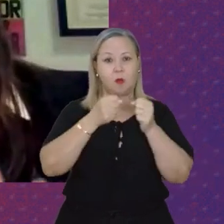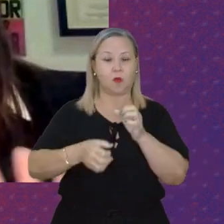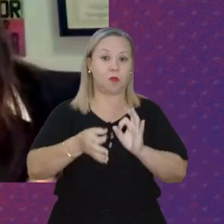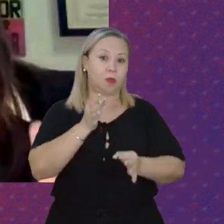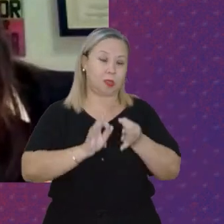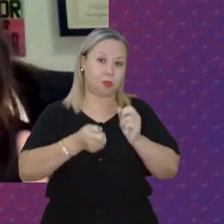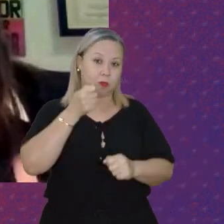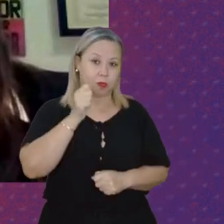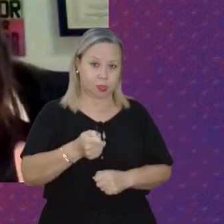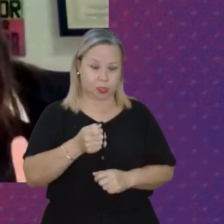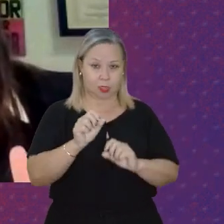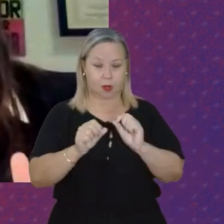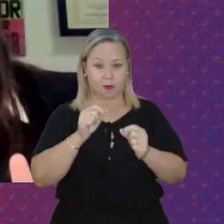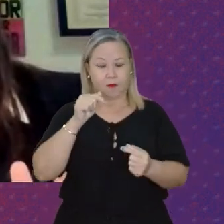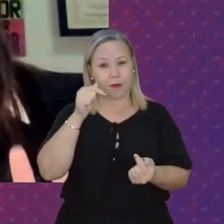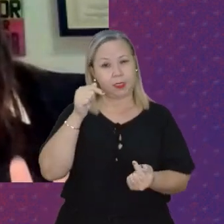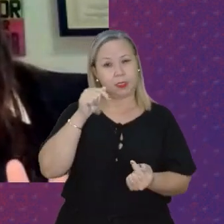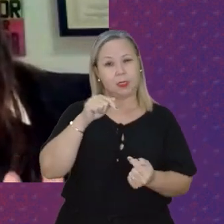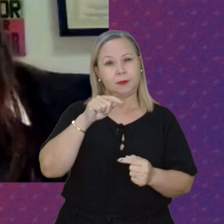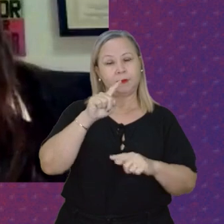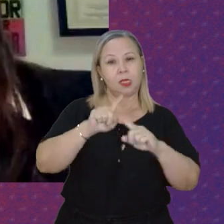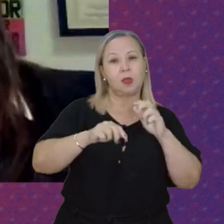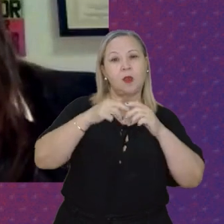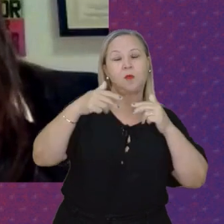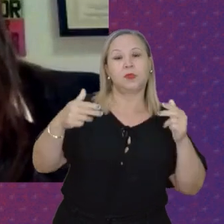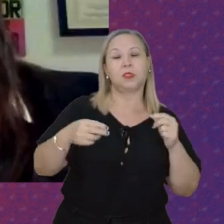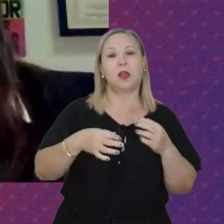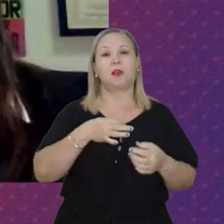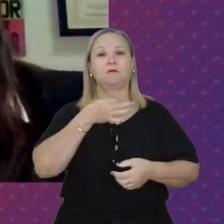enfim, vai ser objeto de polêmica